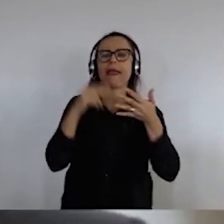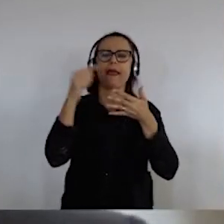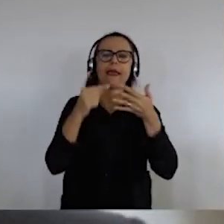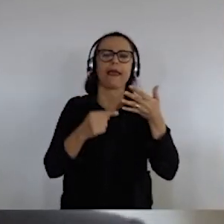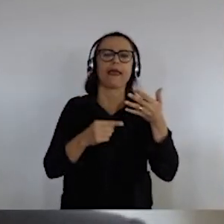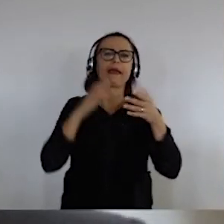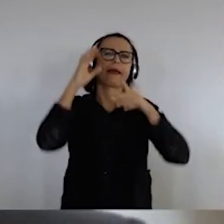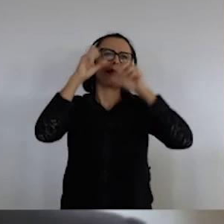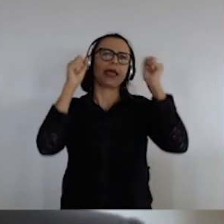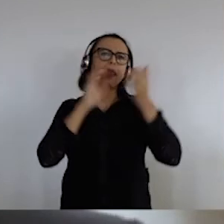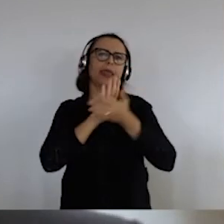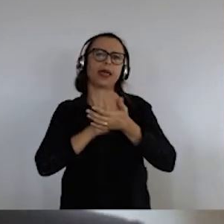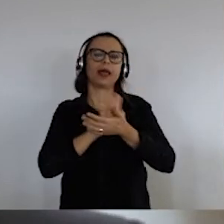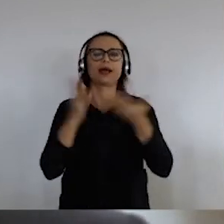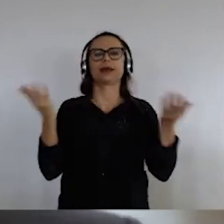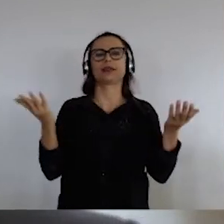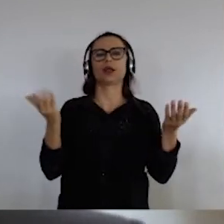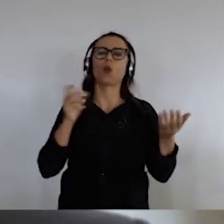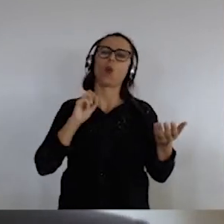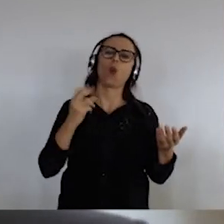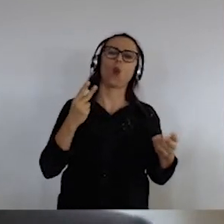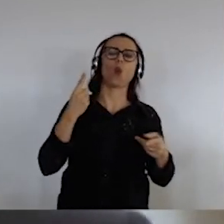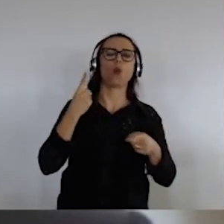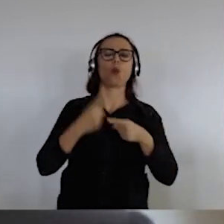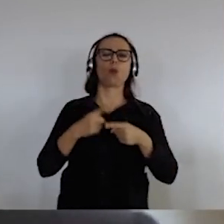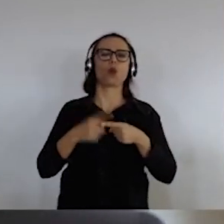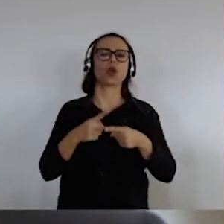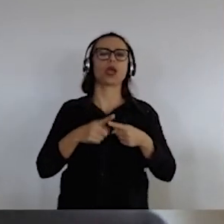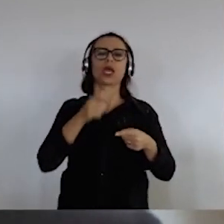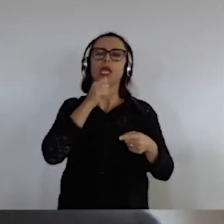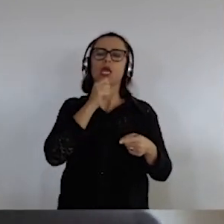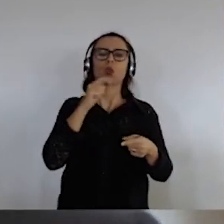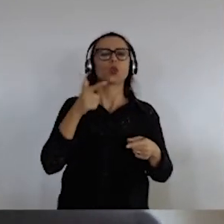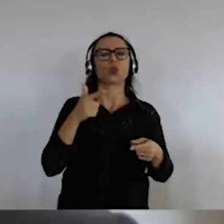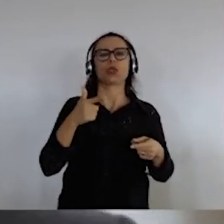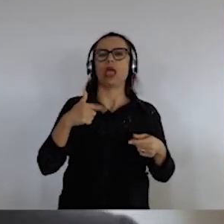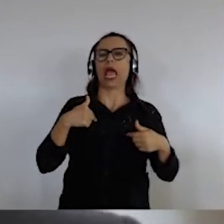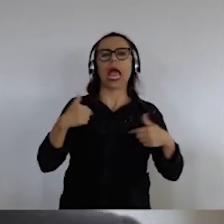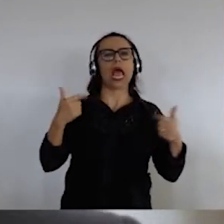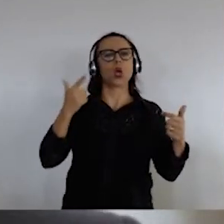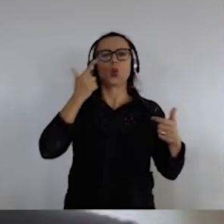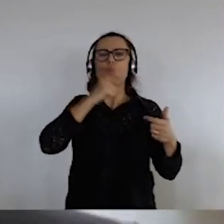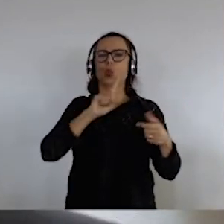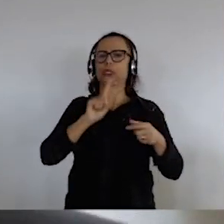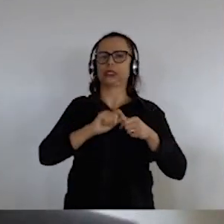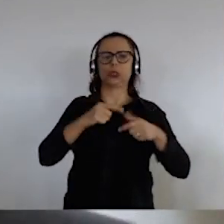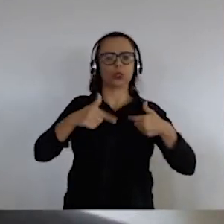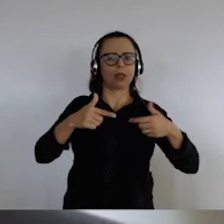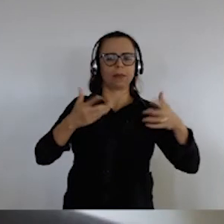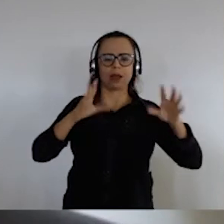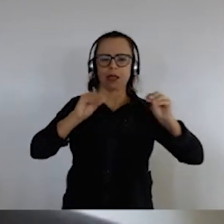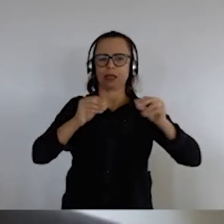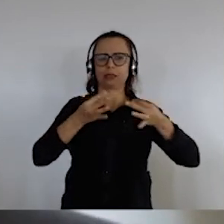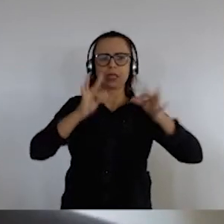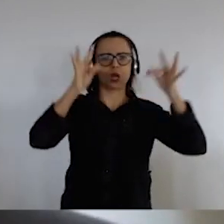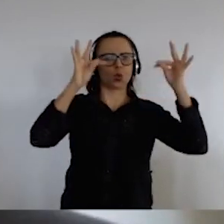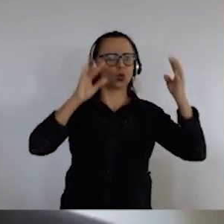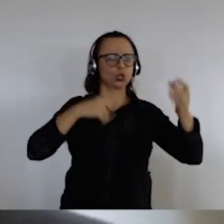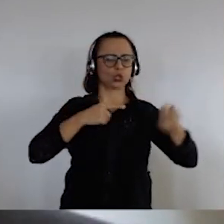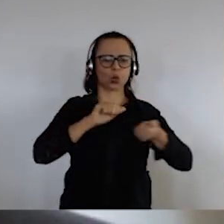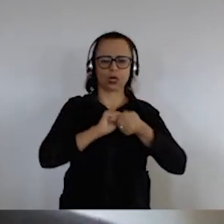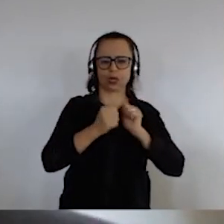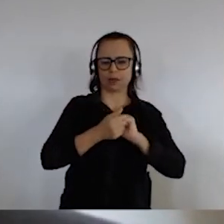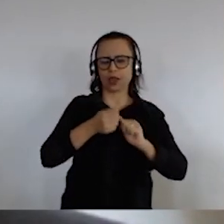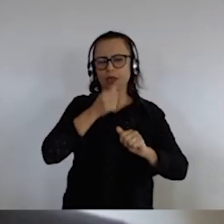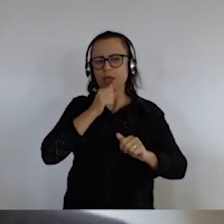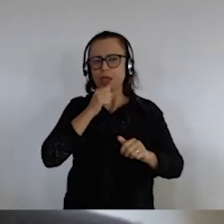tribunal, outros alegando que não tinham habilidade suficiente para trabalhar com equipamentos de tecnologia da